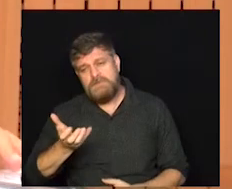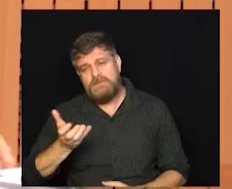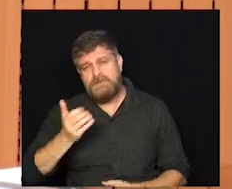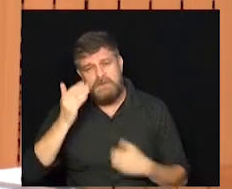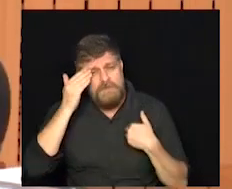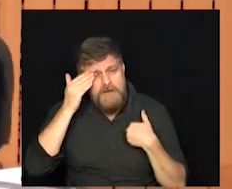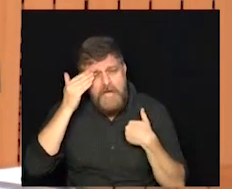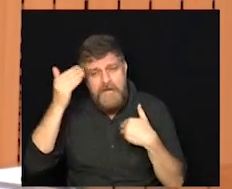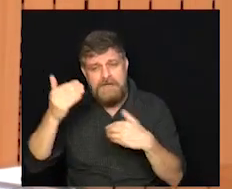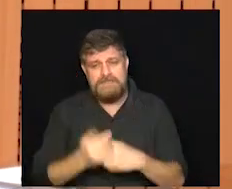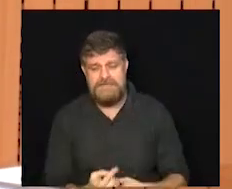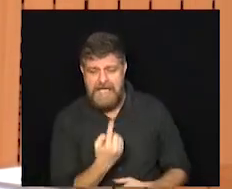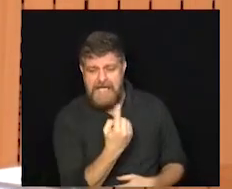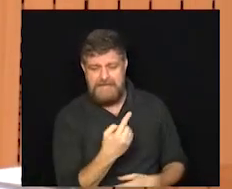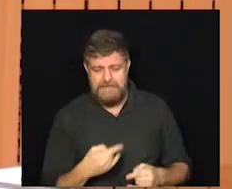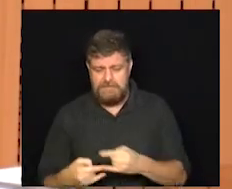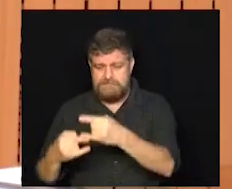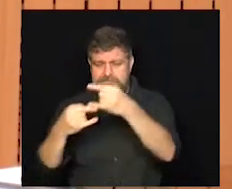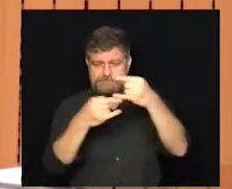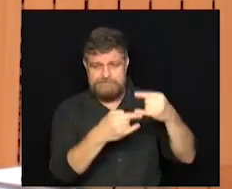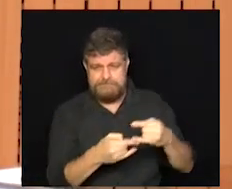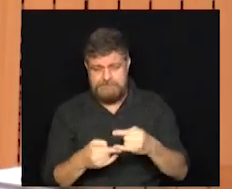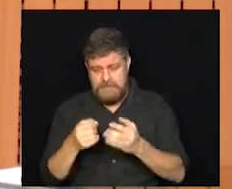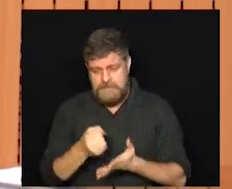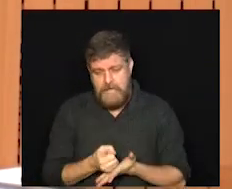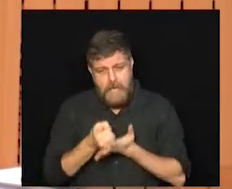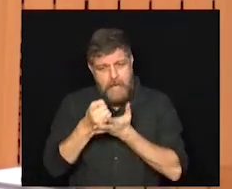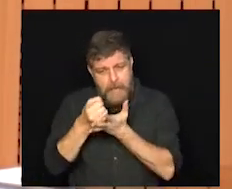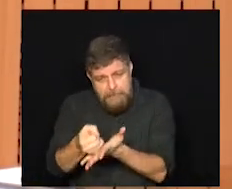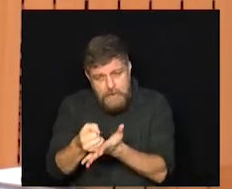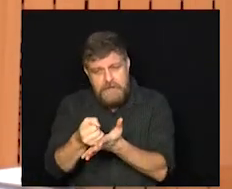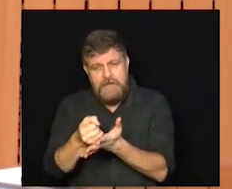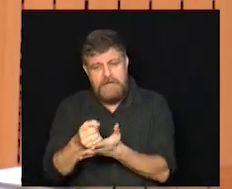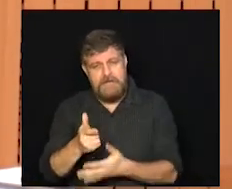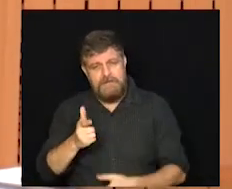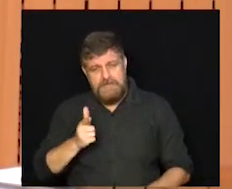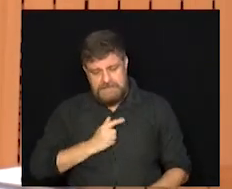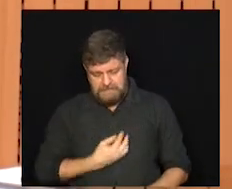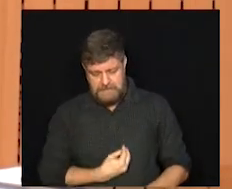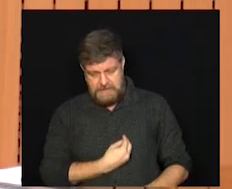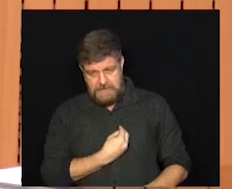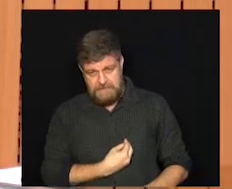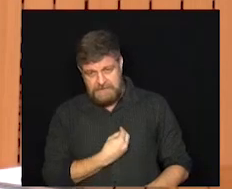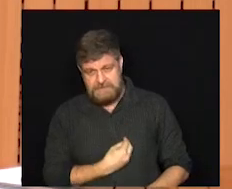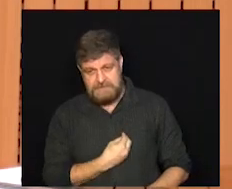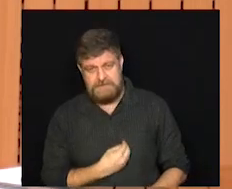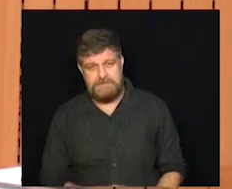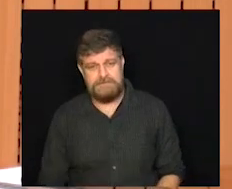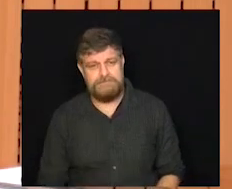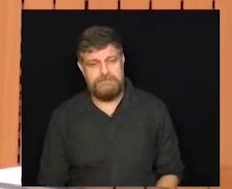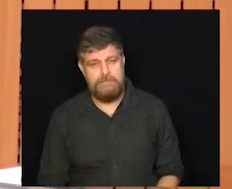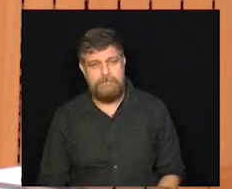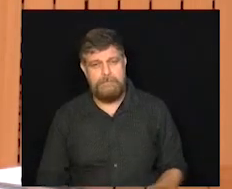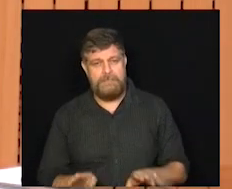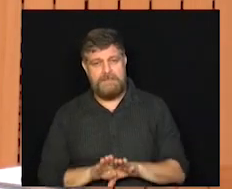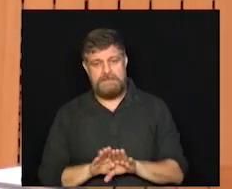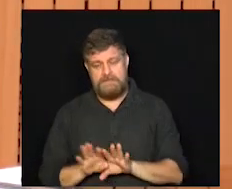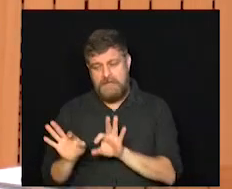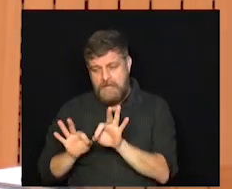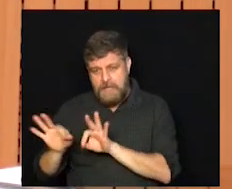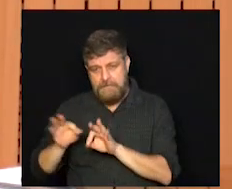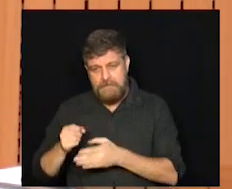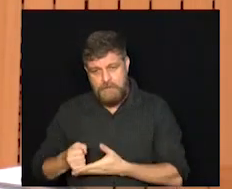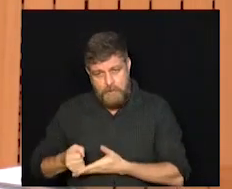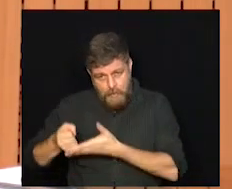agradecer a participação de todos que colaboraram, que estiveram aqui presente com a gente, o cerimonial aqui da